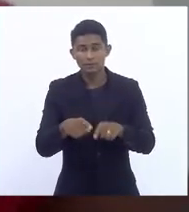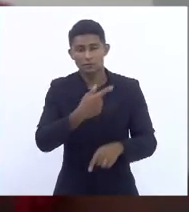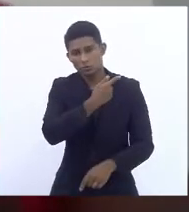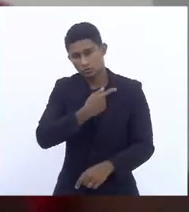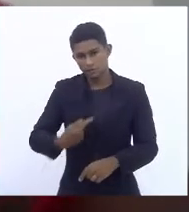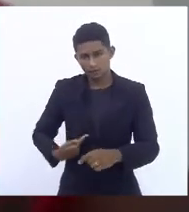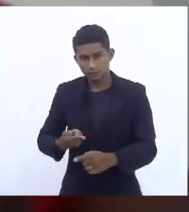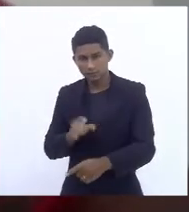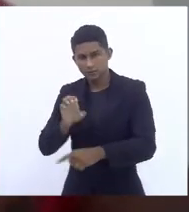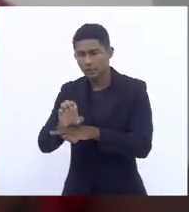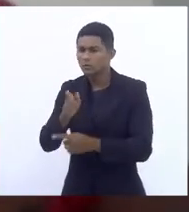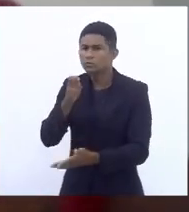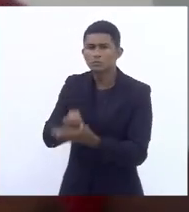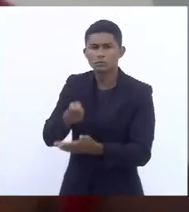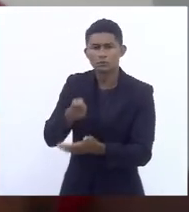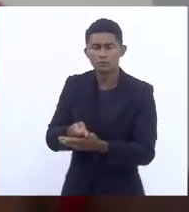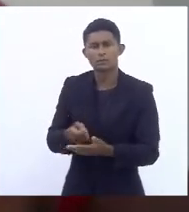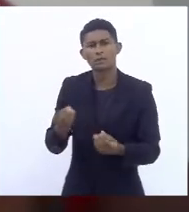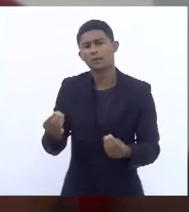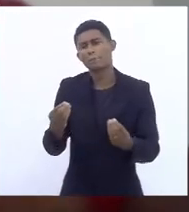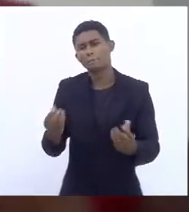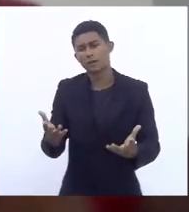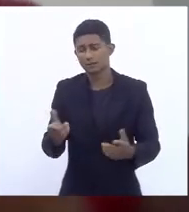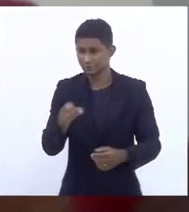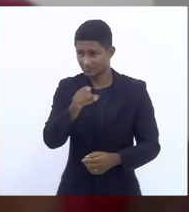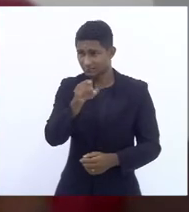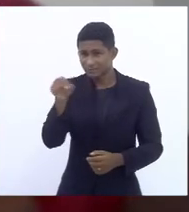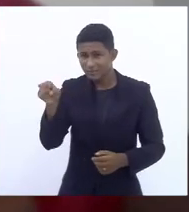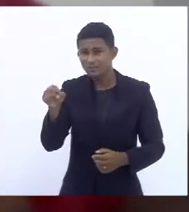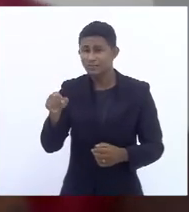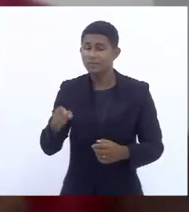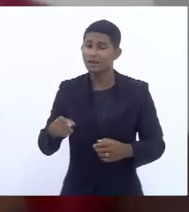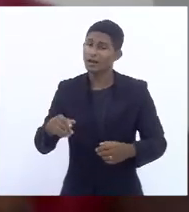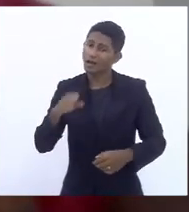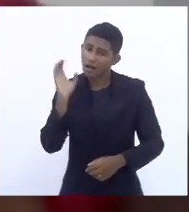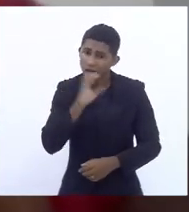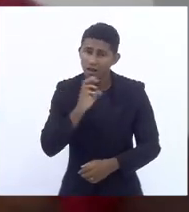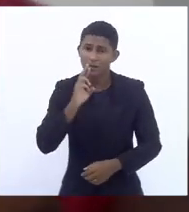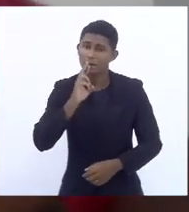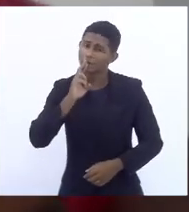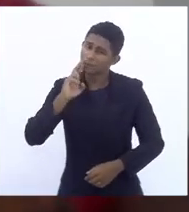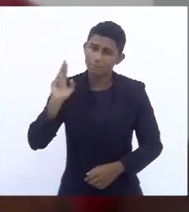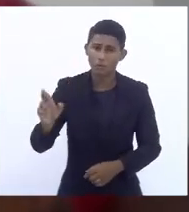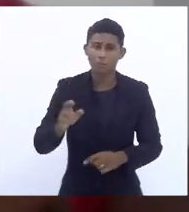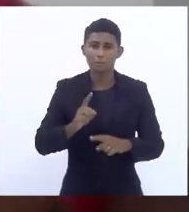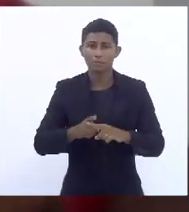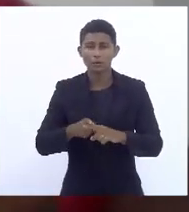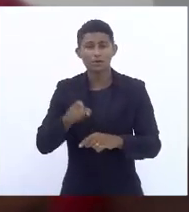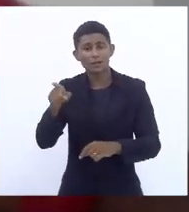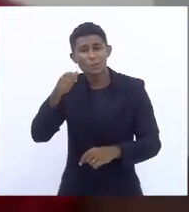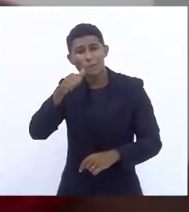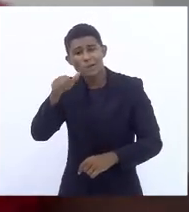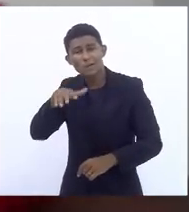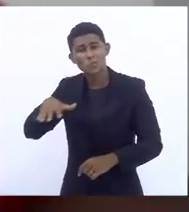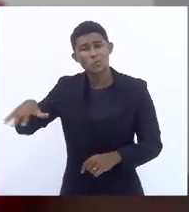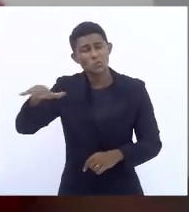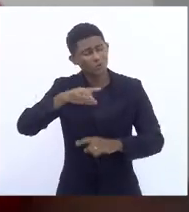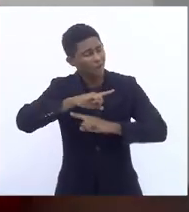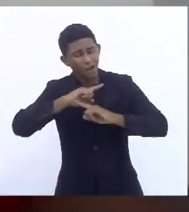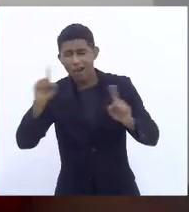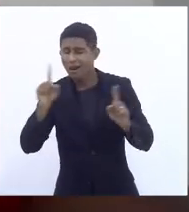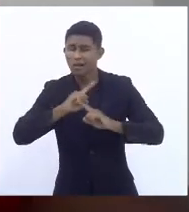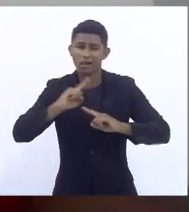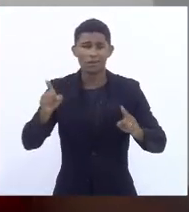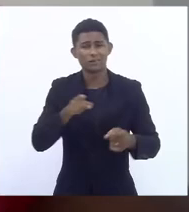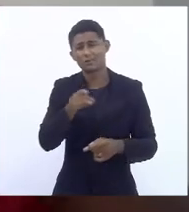que possa, de alguma maneira, responder ao desespero, ao clamor e à necessidade das mulheres ali